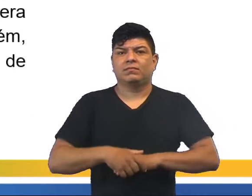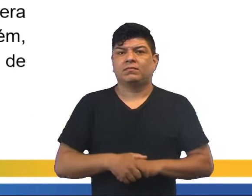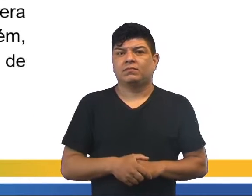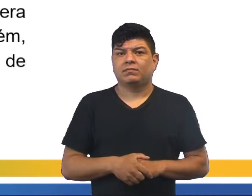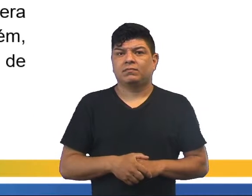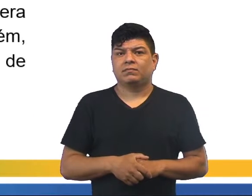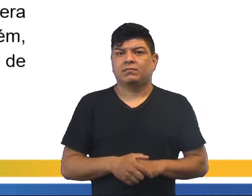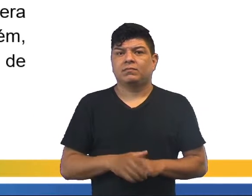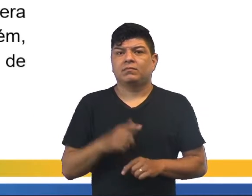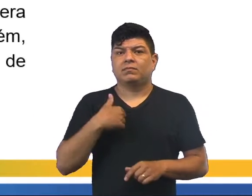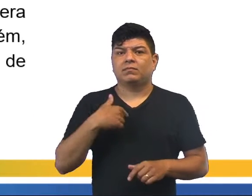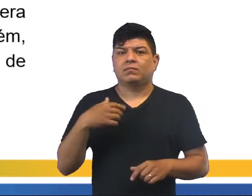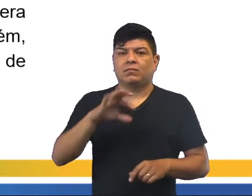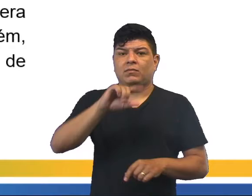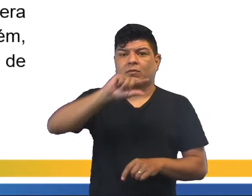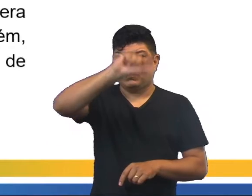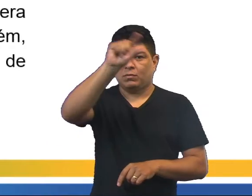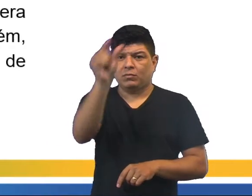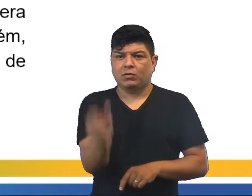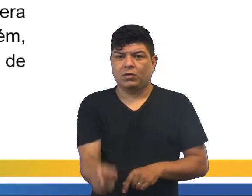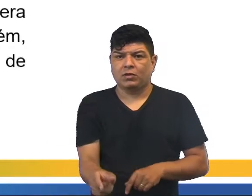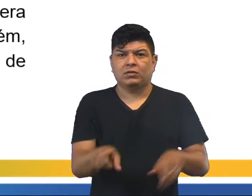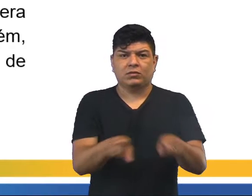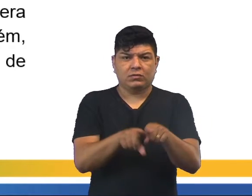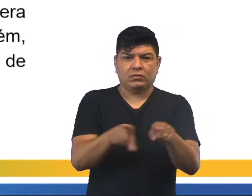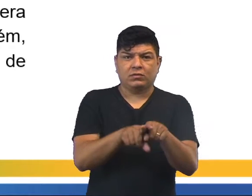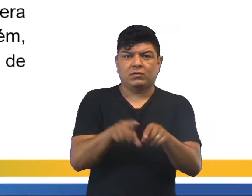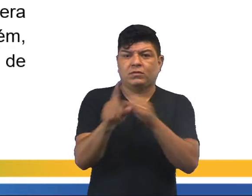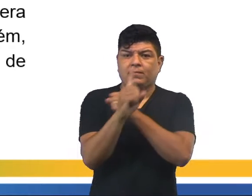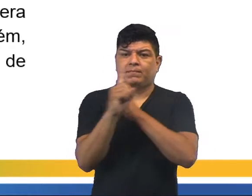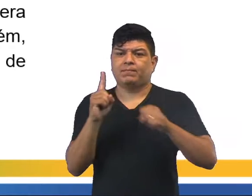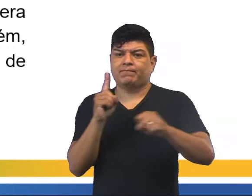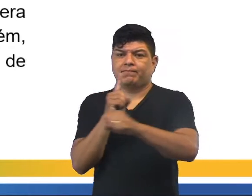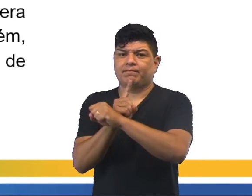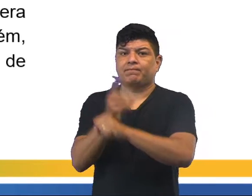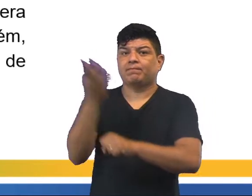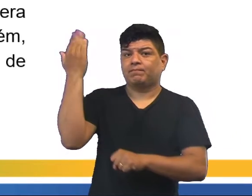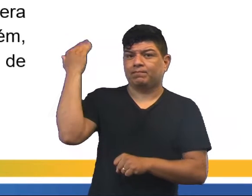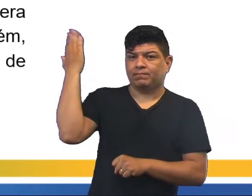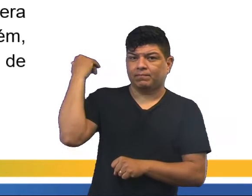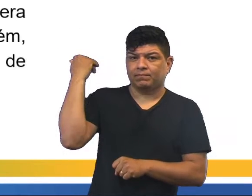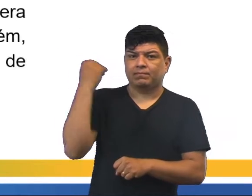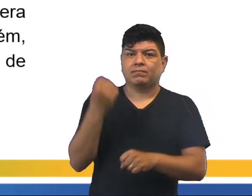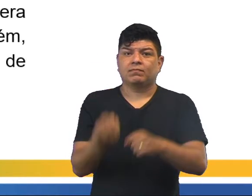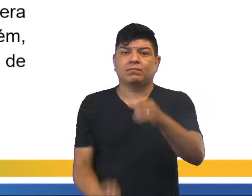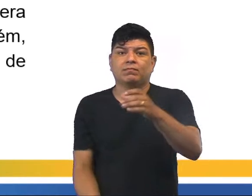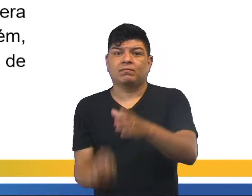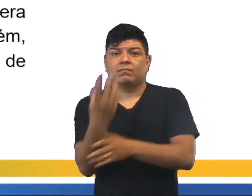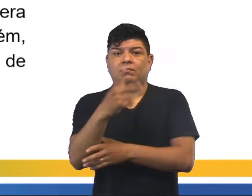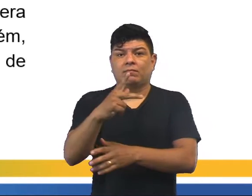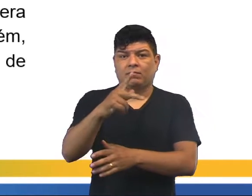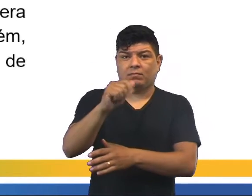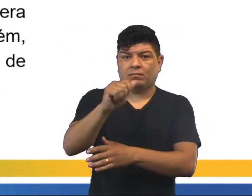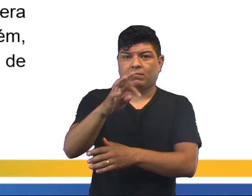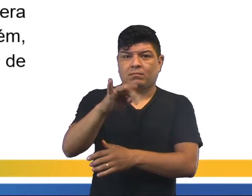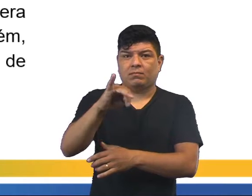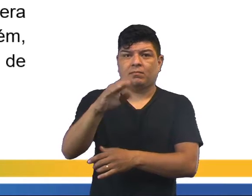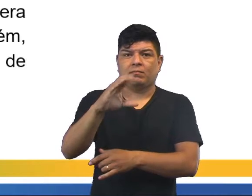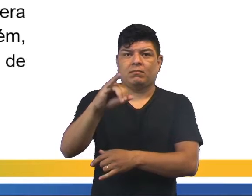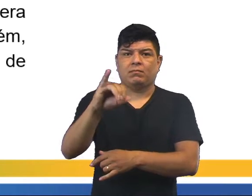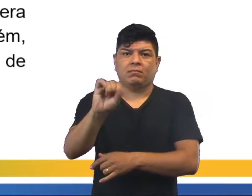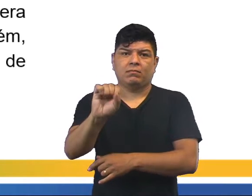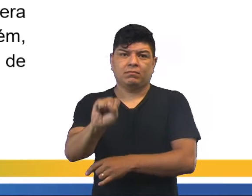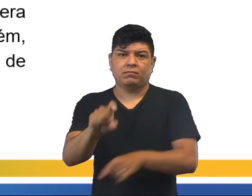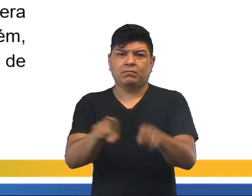por atividades pastoris, né. A sociedade naquela época era formada por patrícios, nobres, proprietários